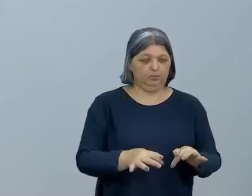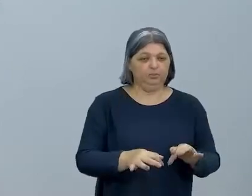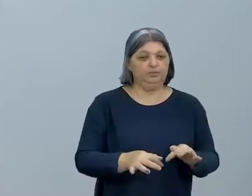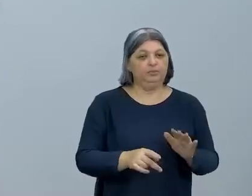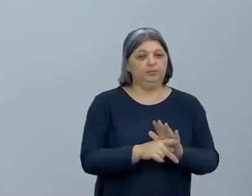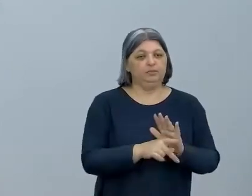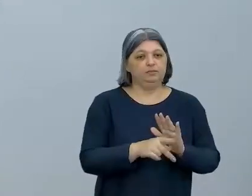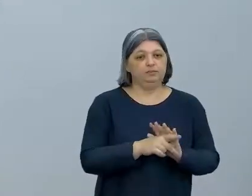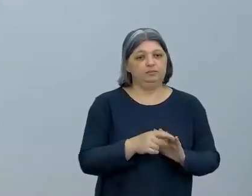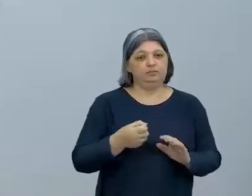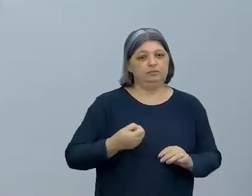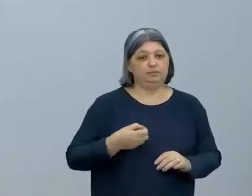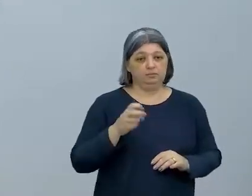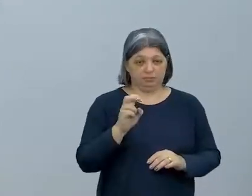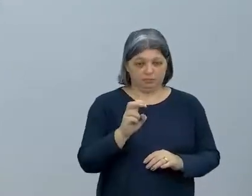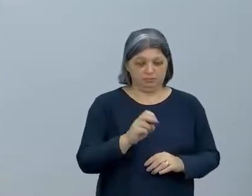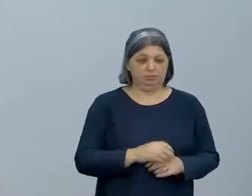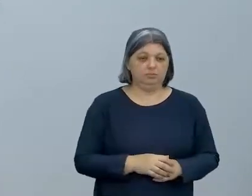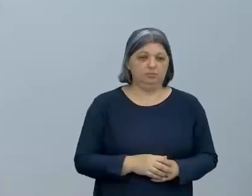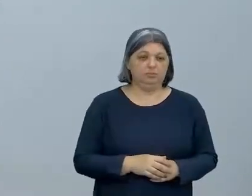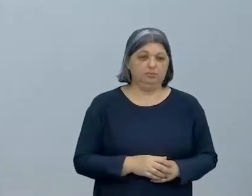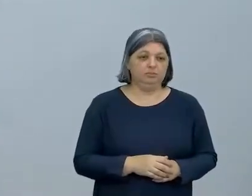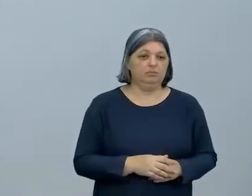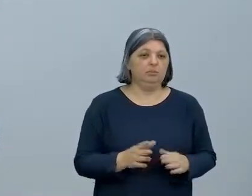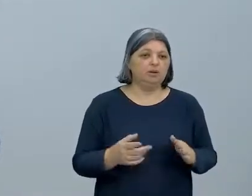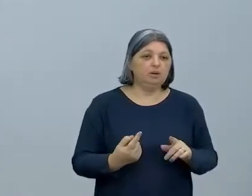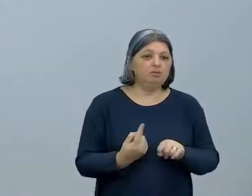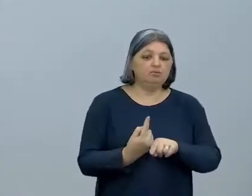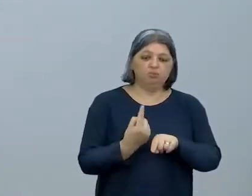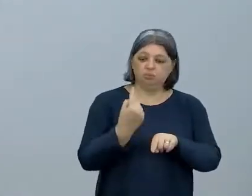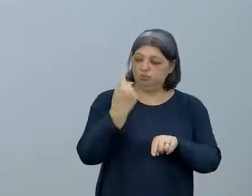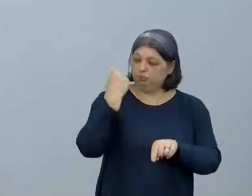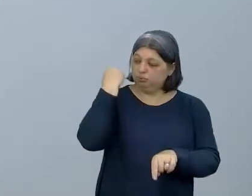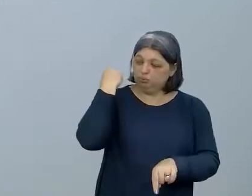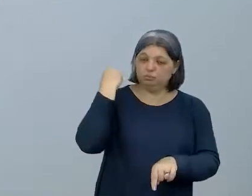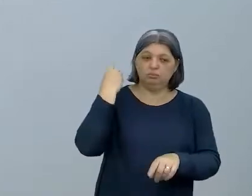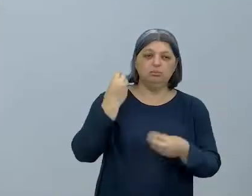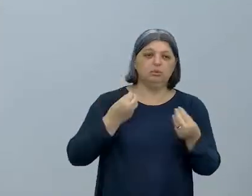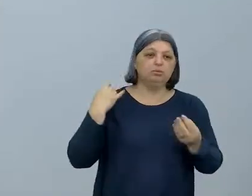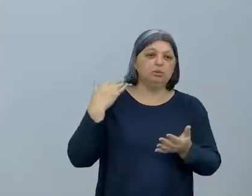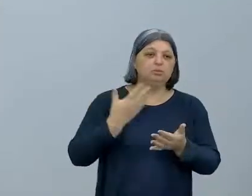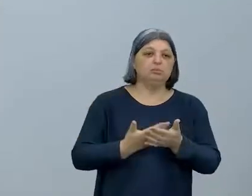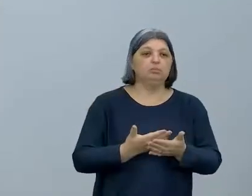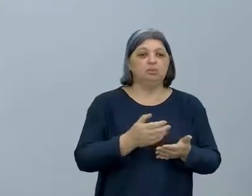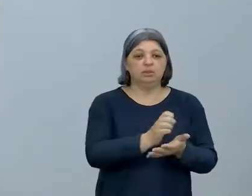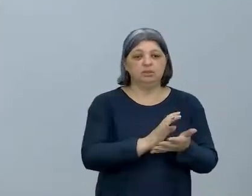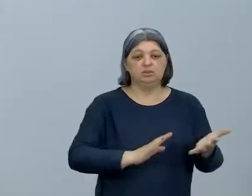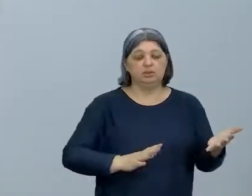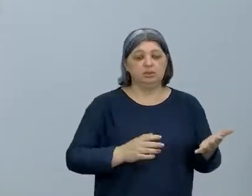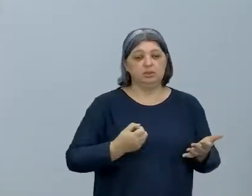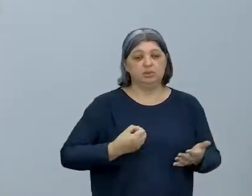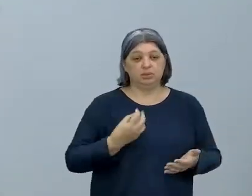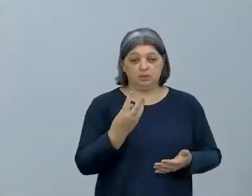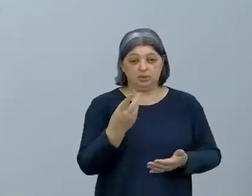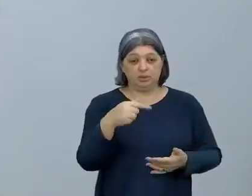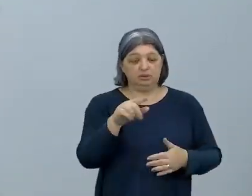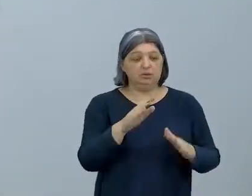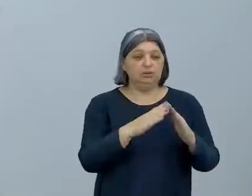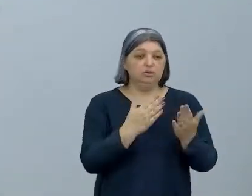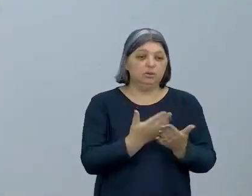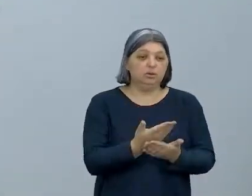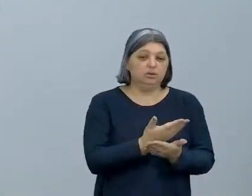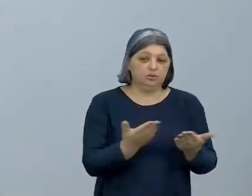5, nós vamos dar uma voltada no tempo aí. Como foi a atividade 3 aí na escola de vocês? O que vocês